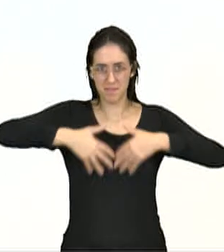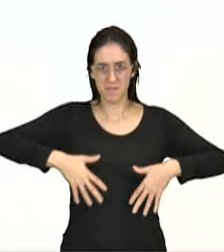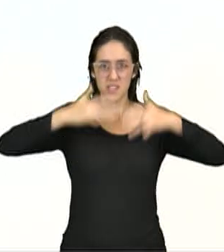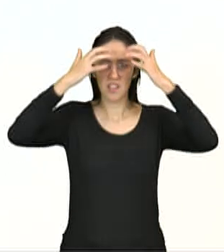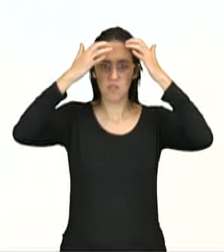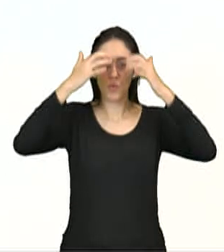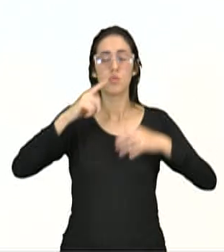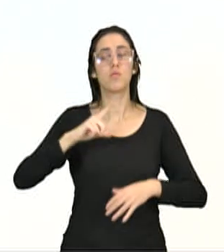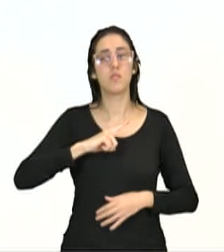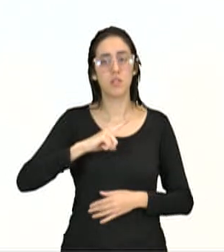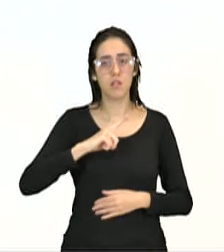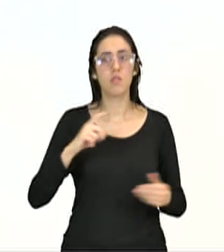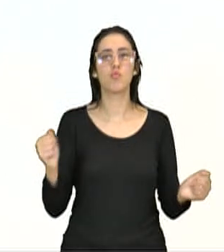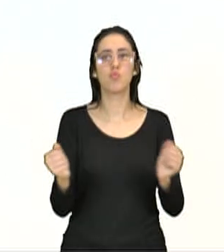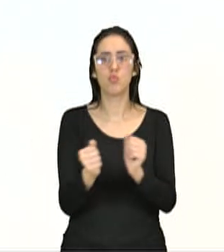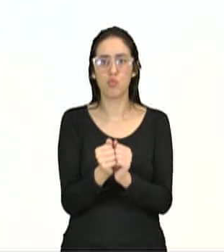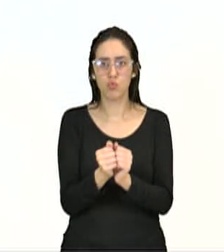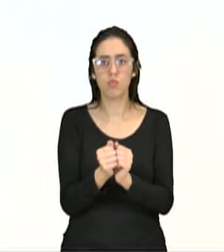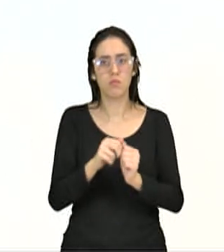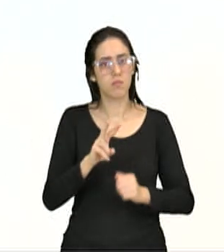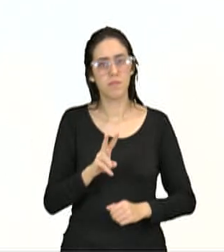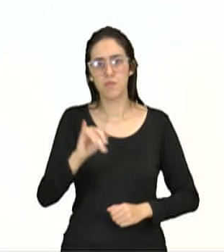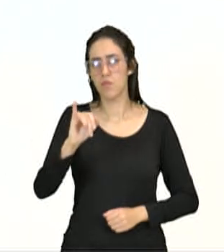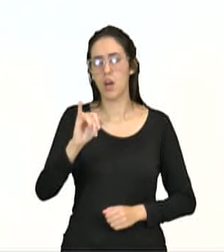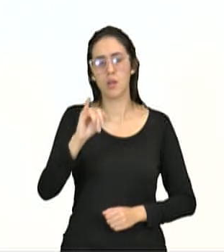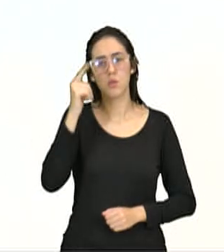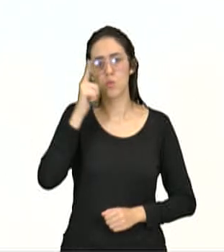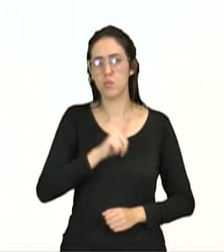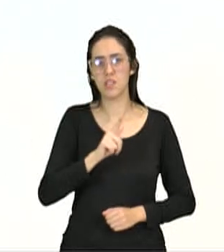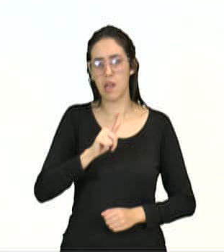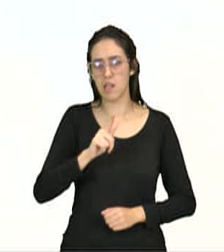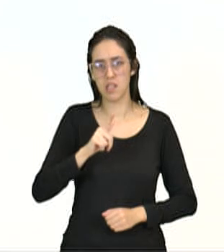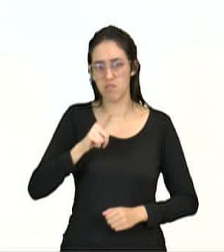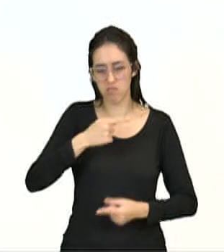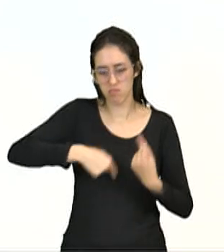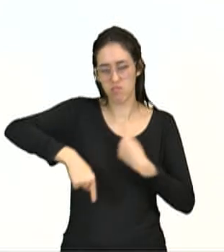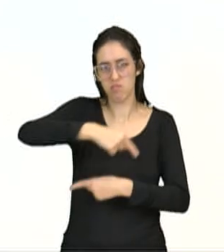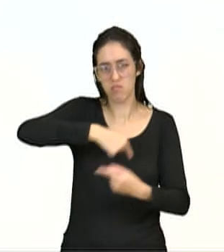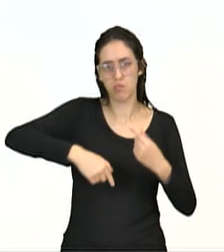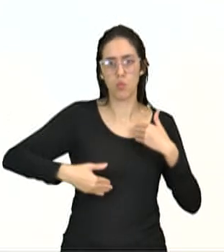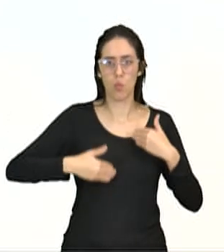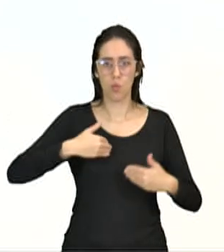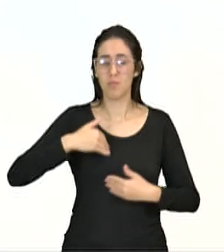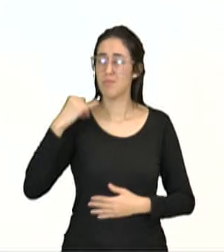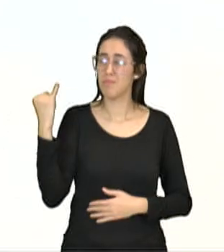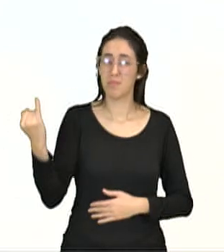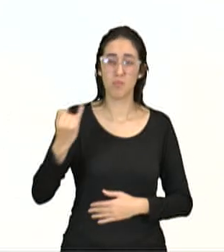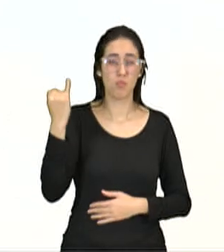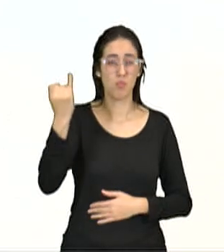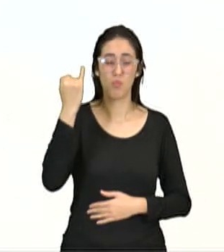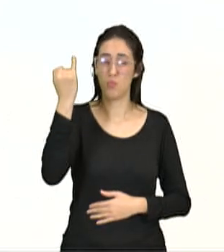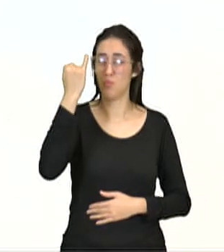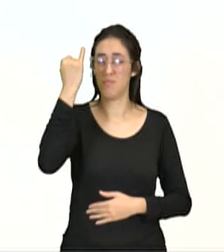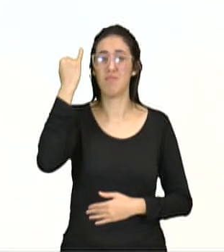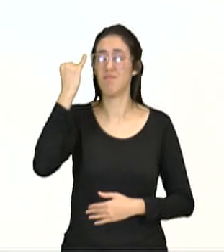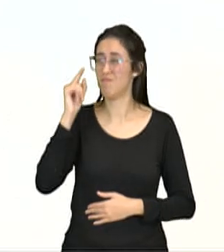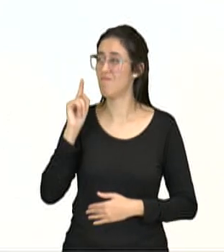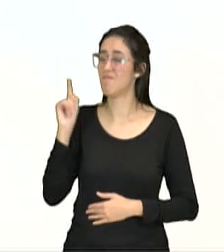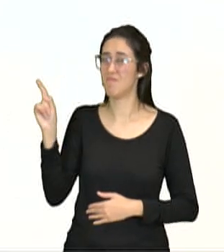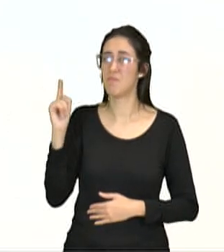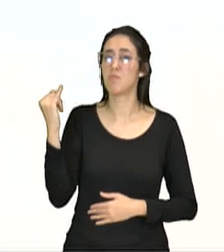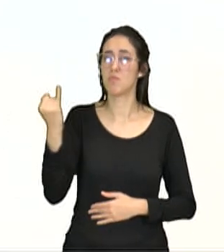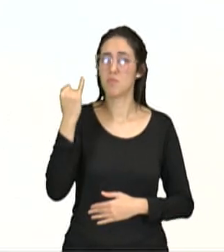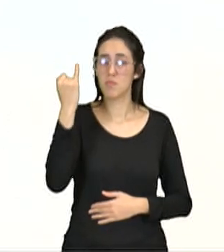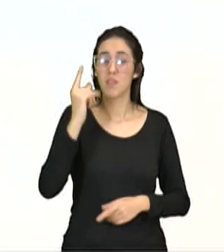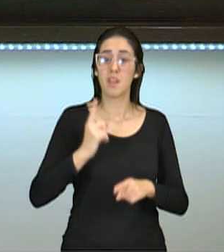vai coordenar todas as nossas funções. Então ele é tão importante, né, que